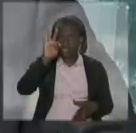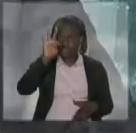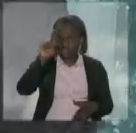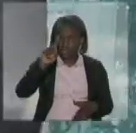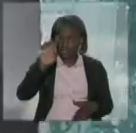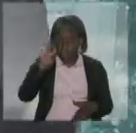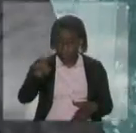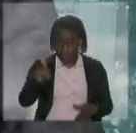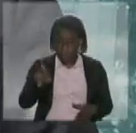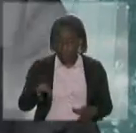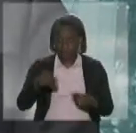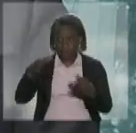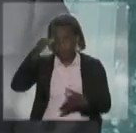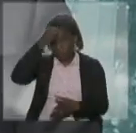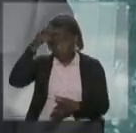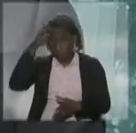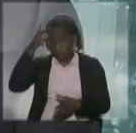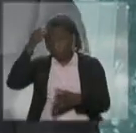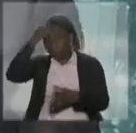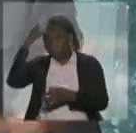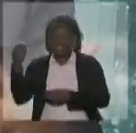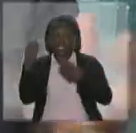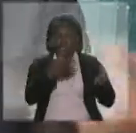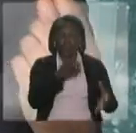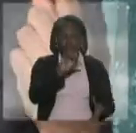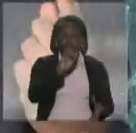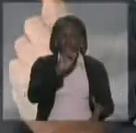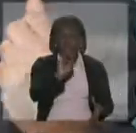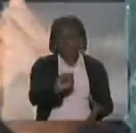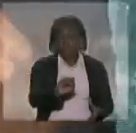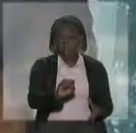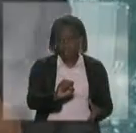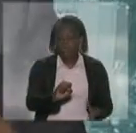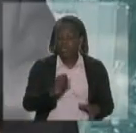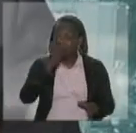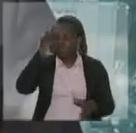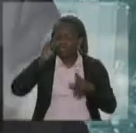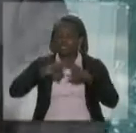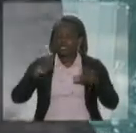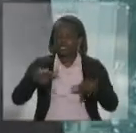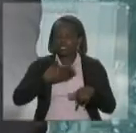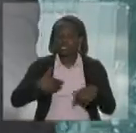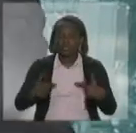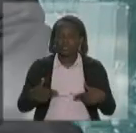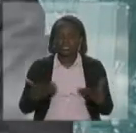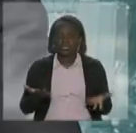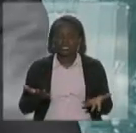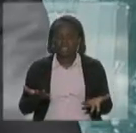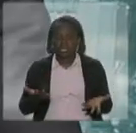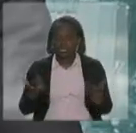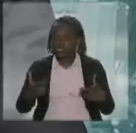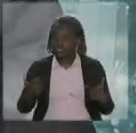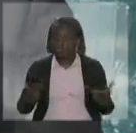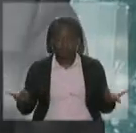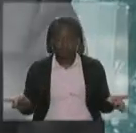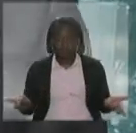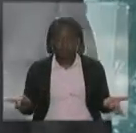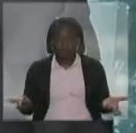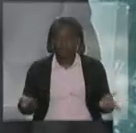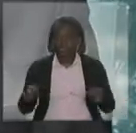município entre agosto mal s e esses servidores estão aonde esses servidores da saúde